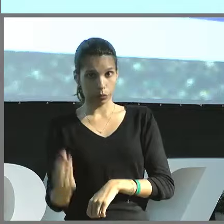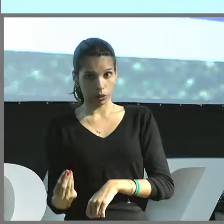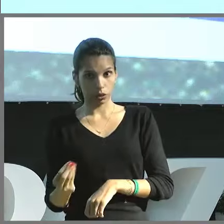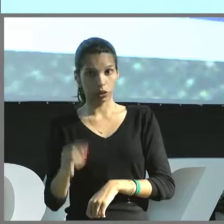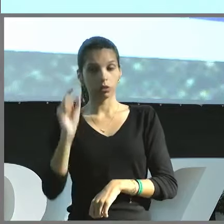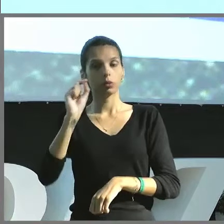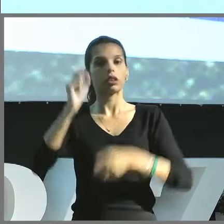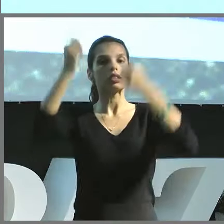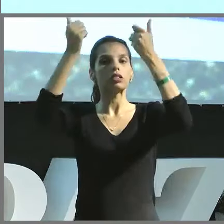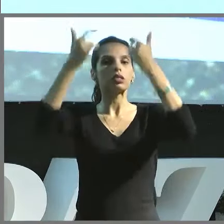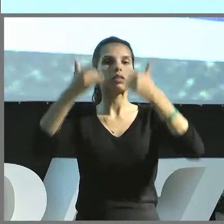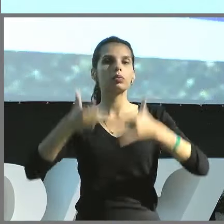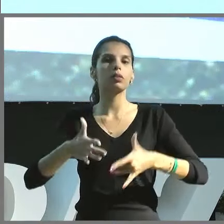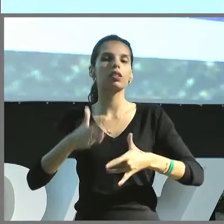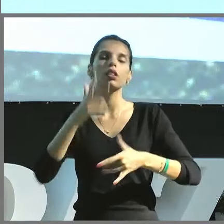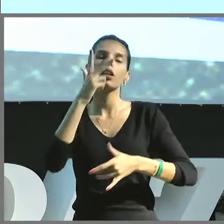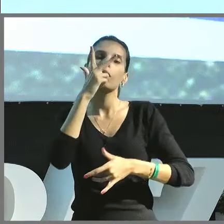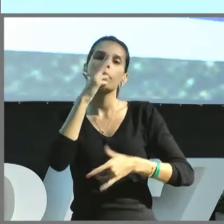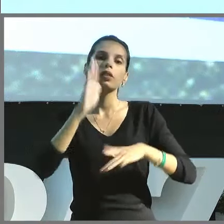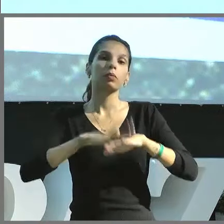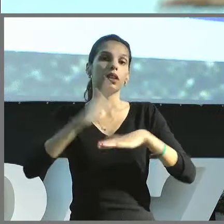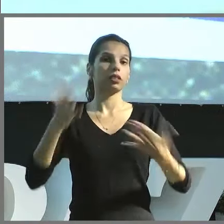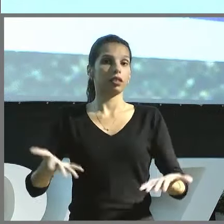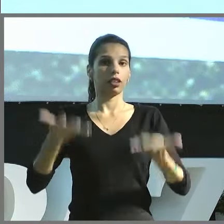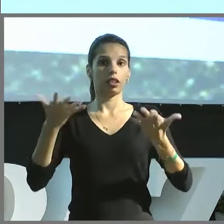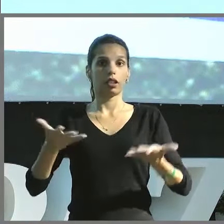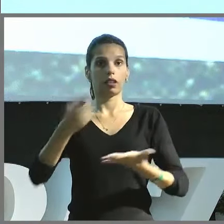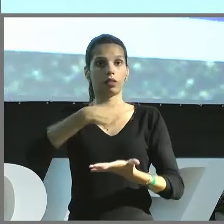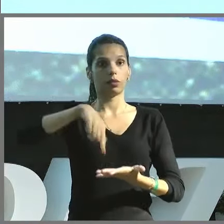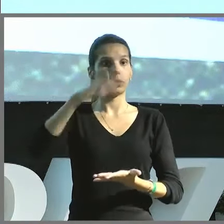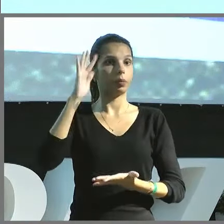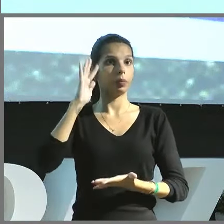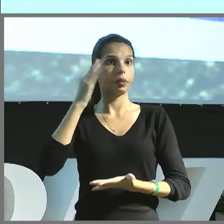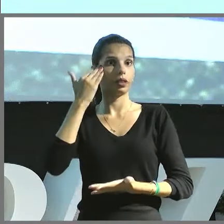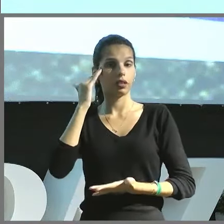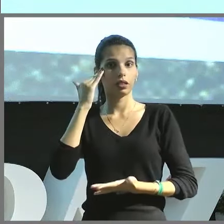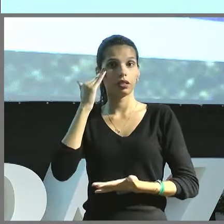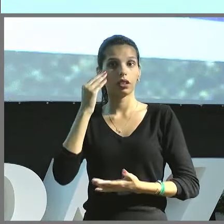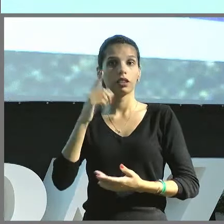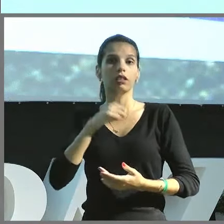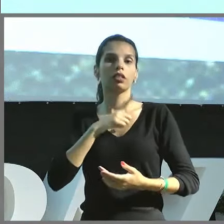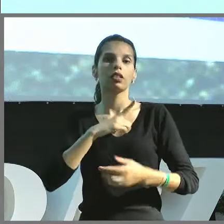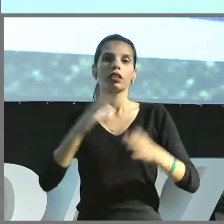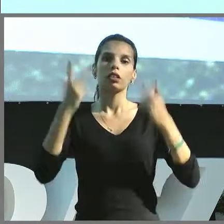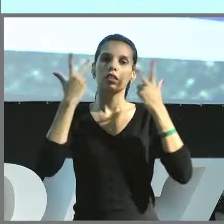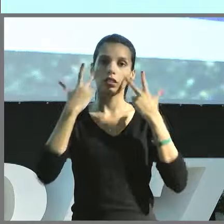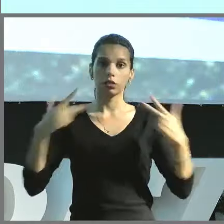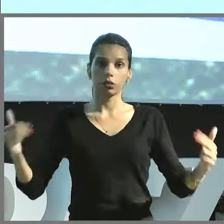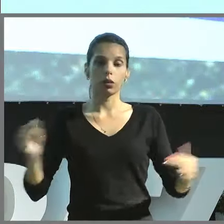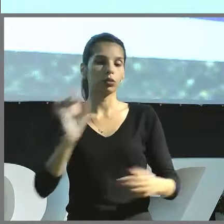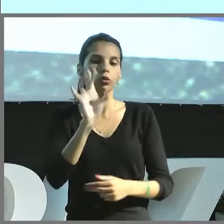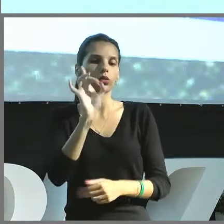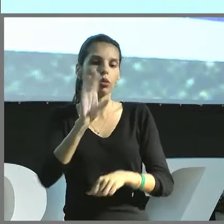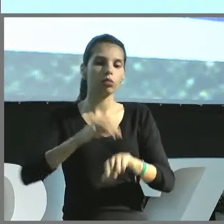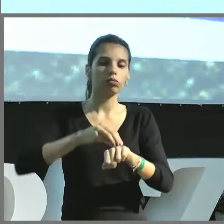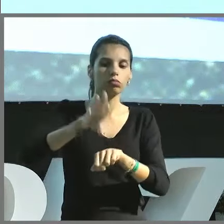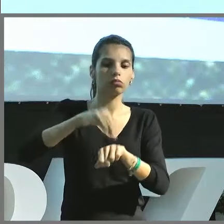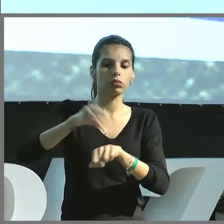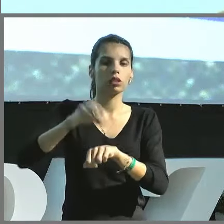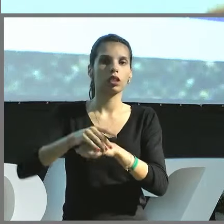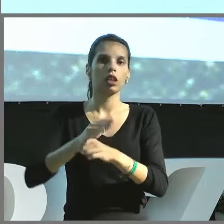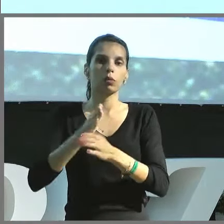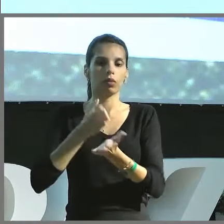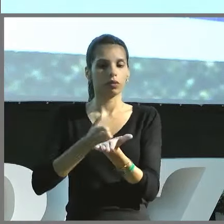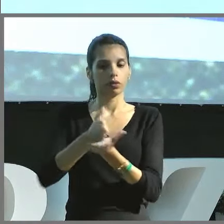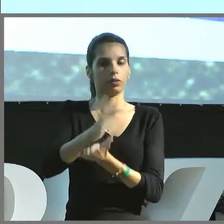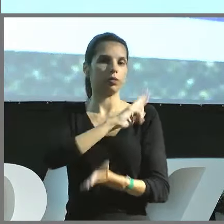questões espirituais com tanta leveza, com tanta espontaneidade. Nós não fazemos apenas porque somos